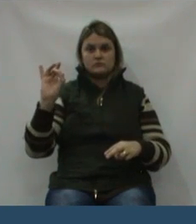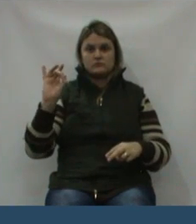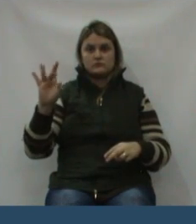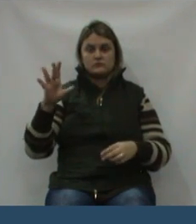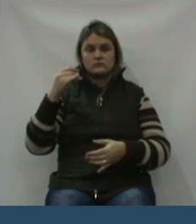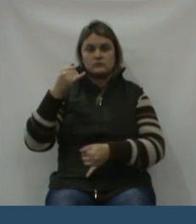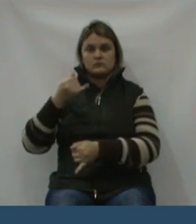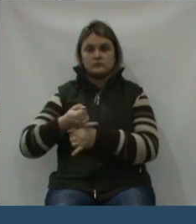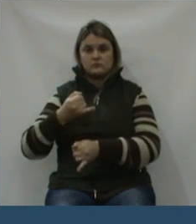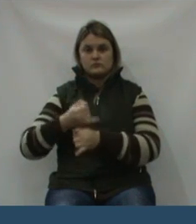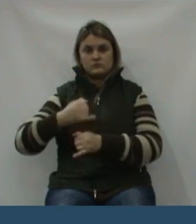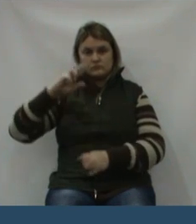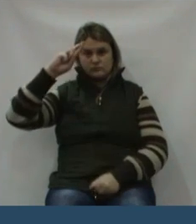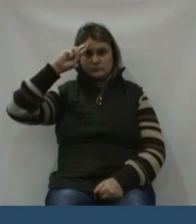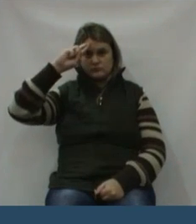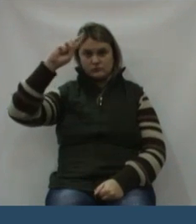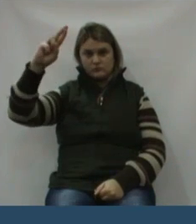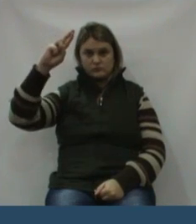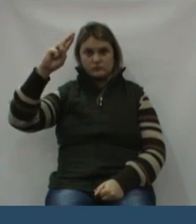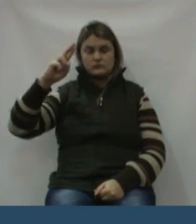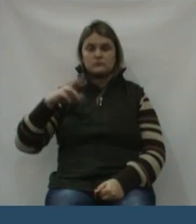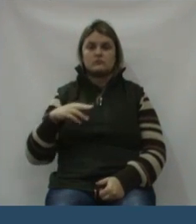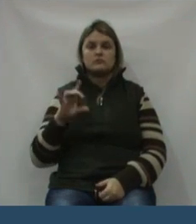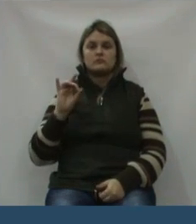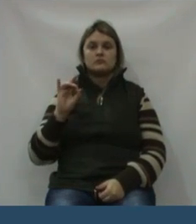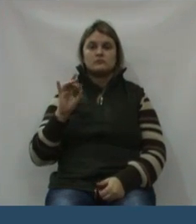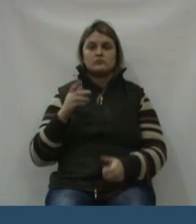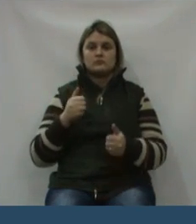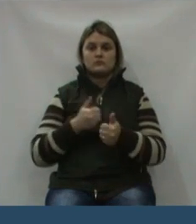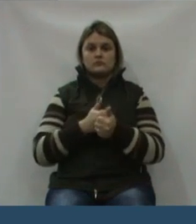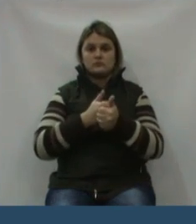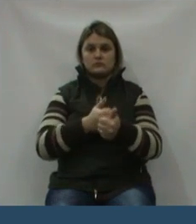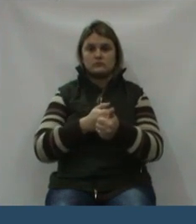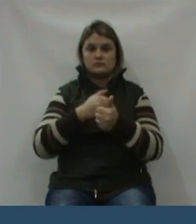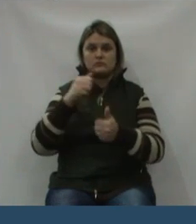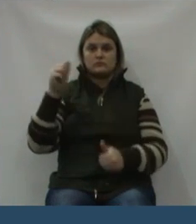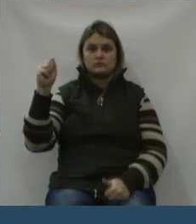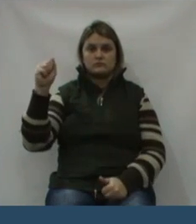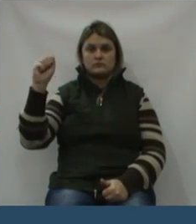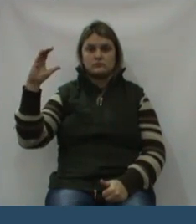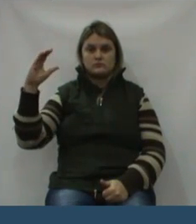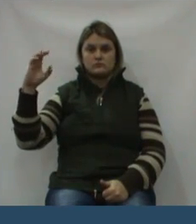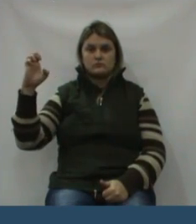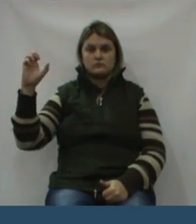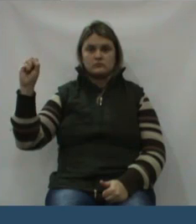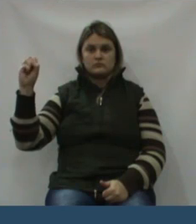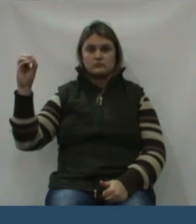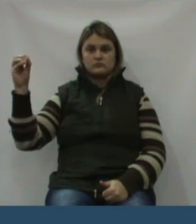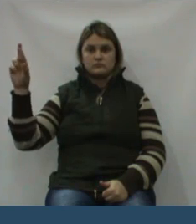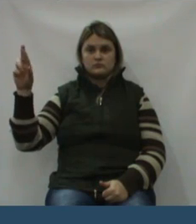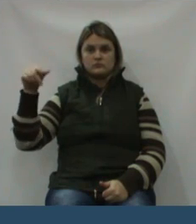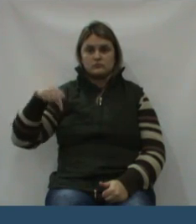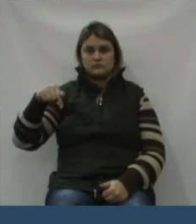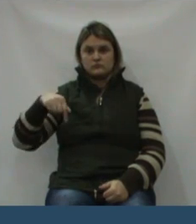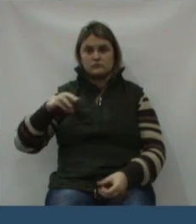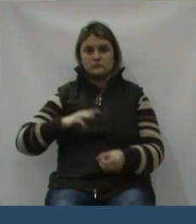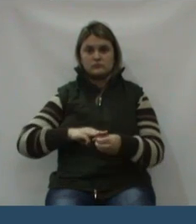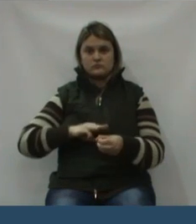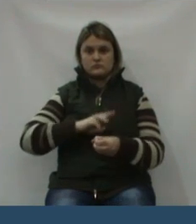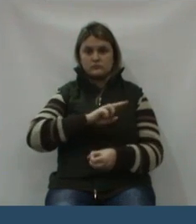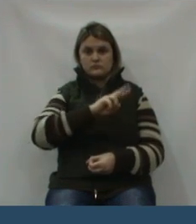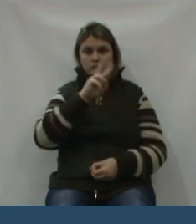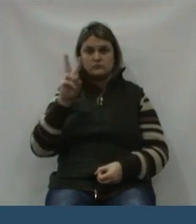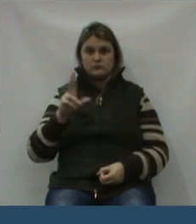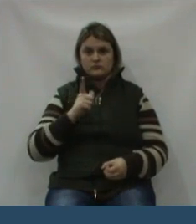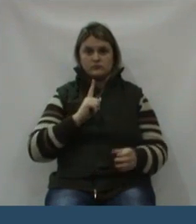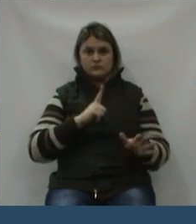de direção, chefia e assessoramento. No município de Nova Vitória, tal regra